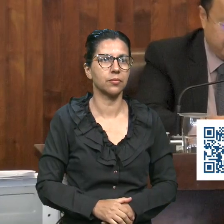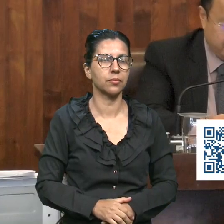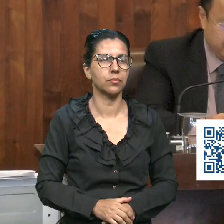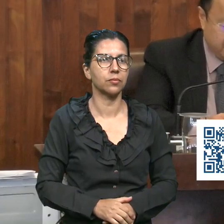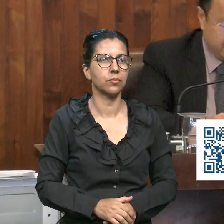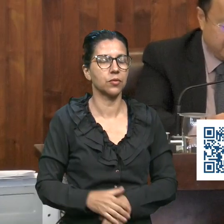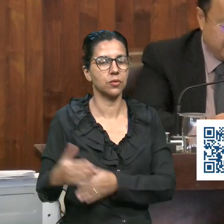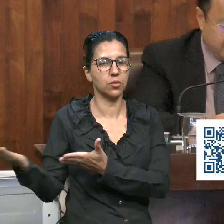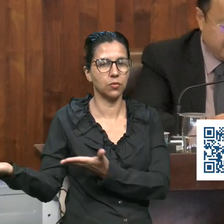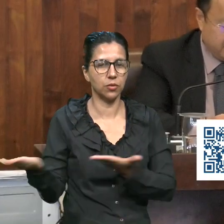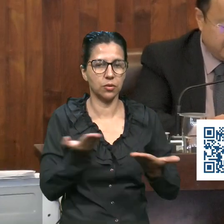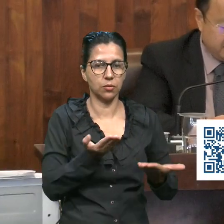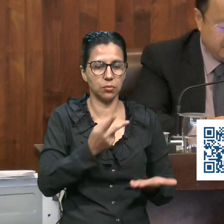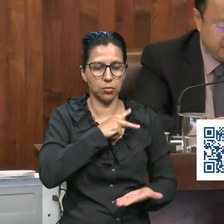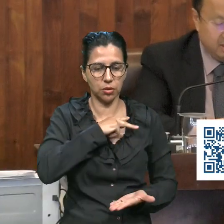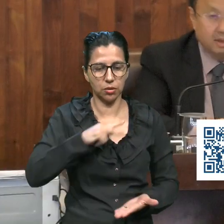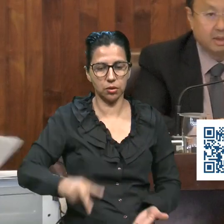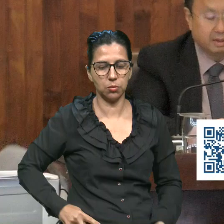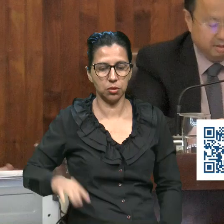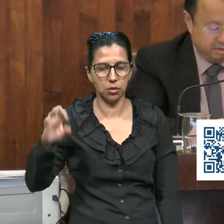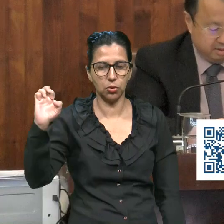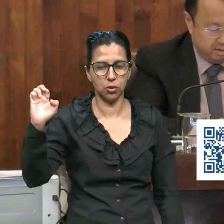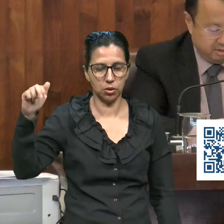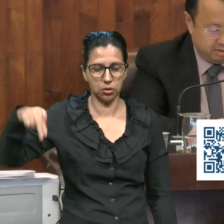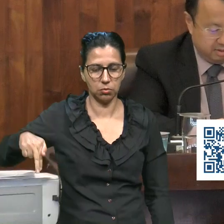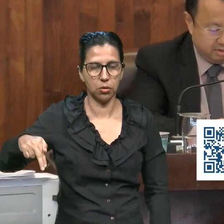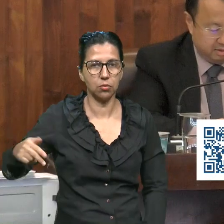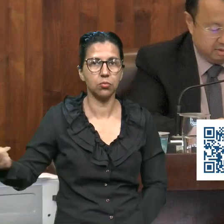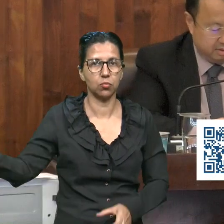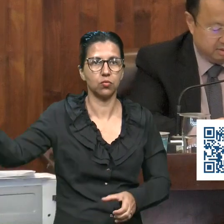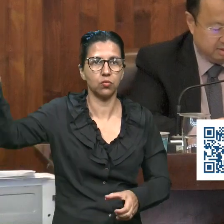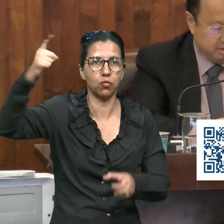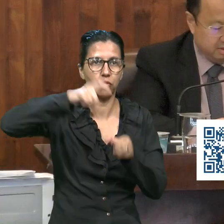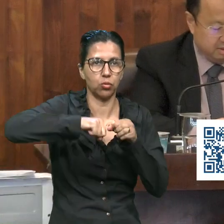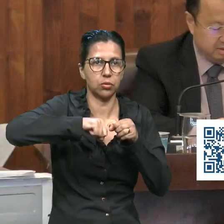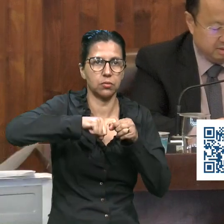Convido o presidente da casa, Eduardo Nascimento, que reassuma os trabalhos.